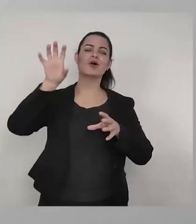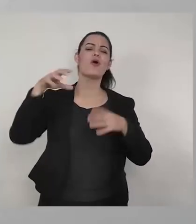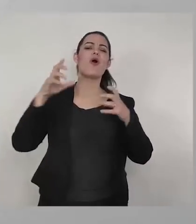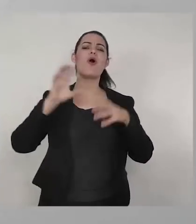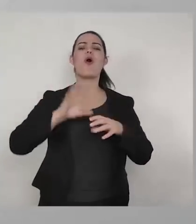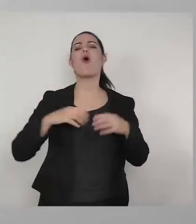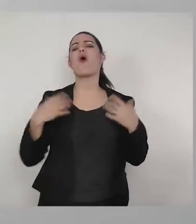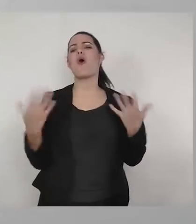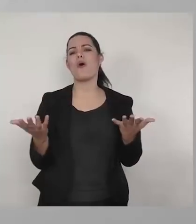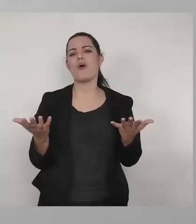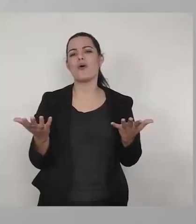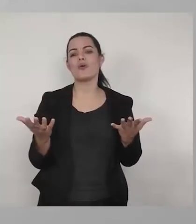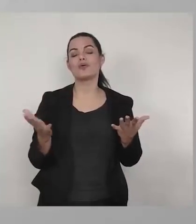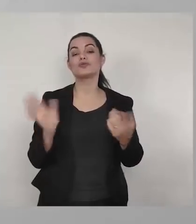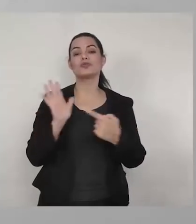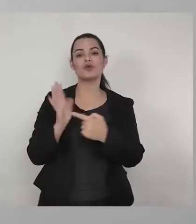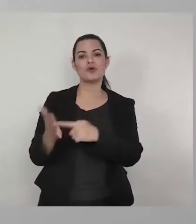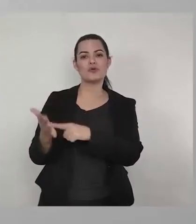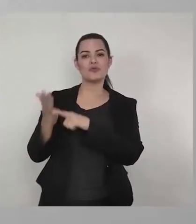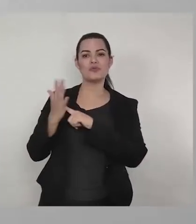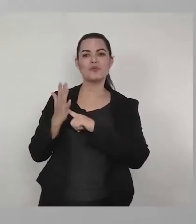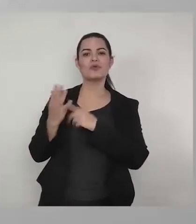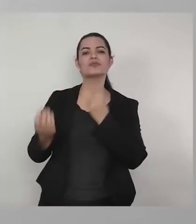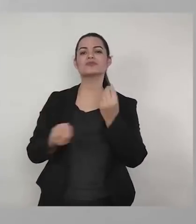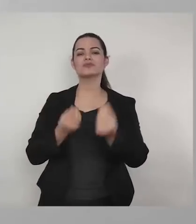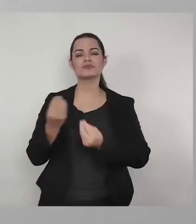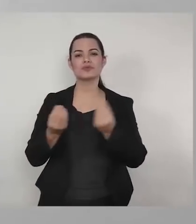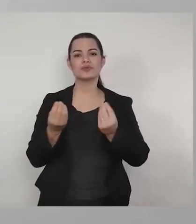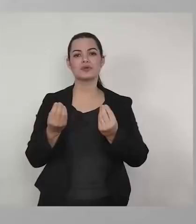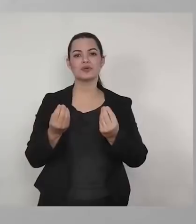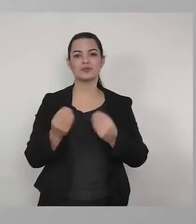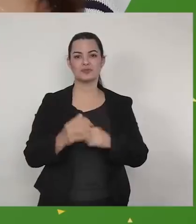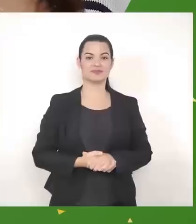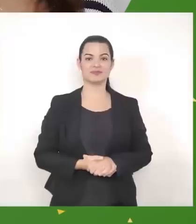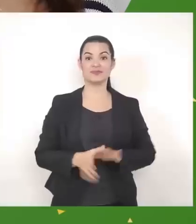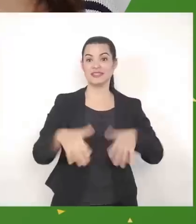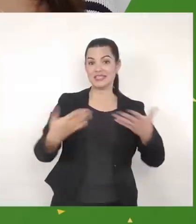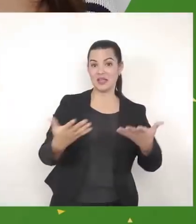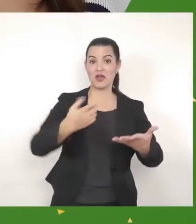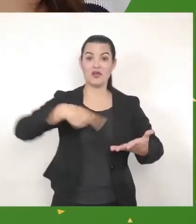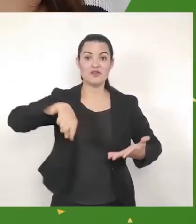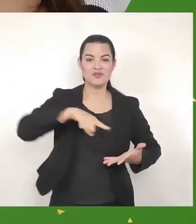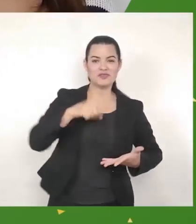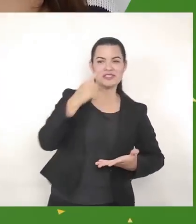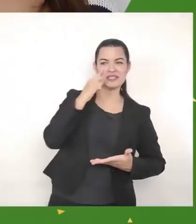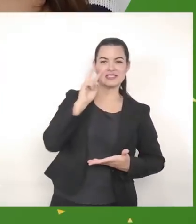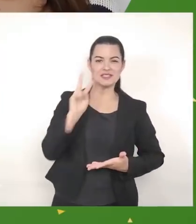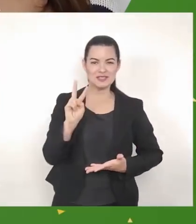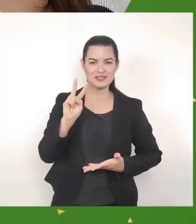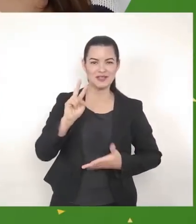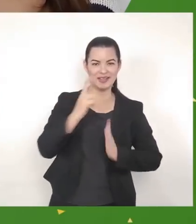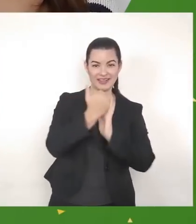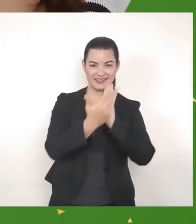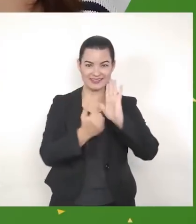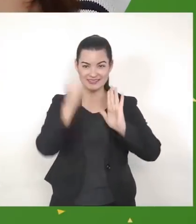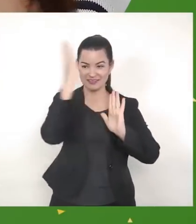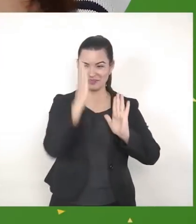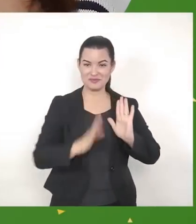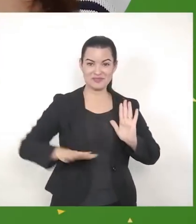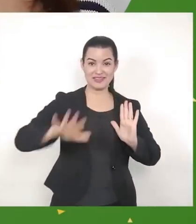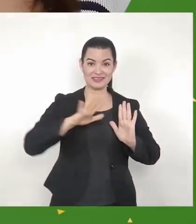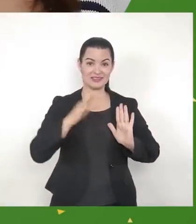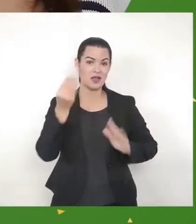região Nordeste ou que nós temos pelo menos um estado dessa região. Então, enquanto você olha o mapa e